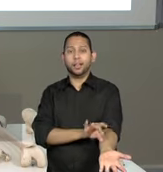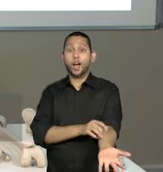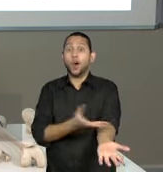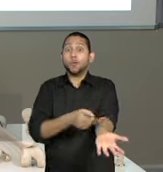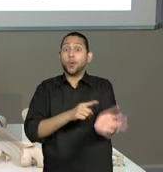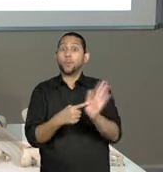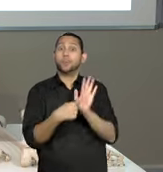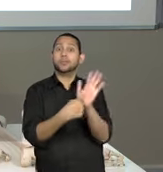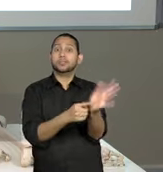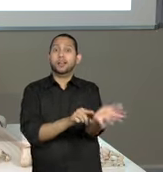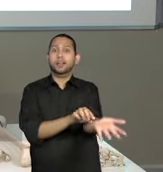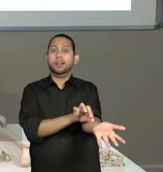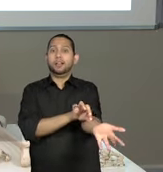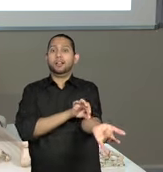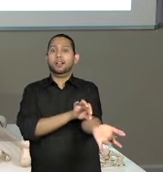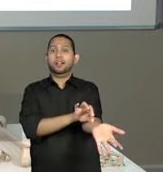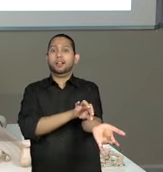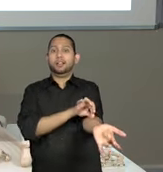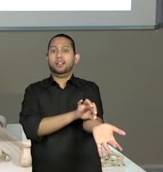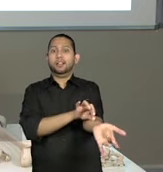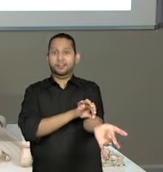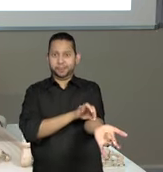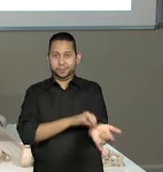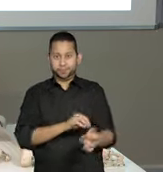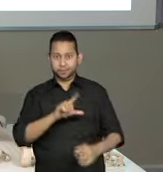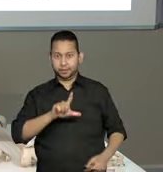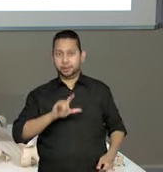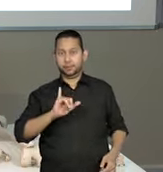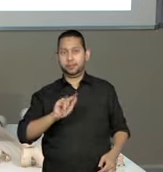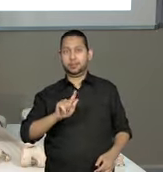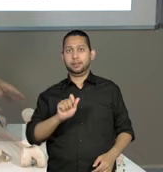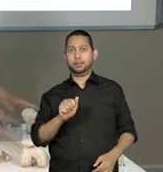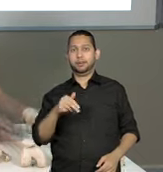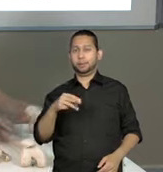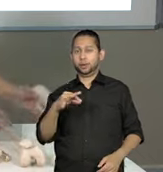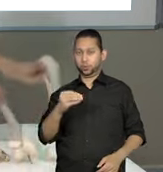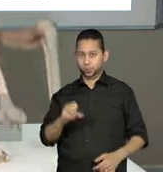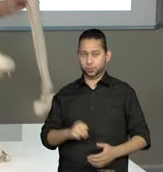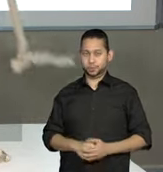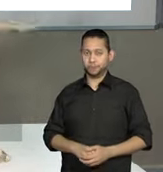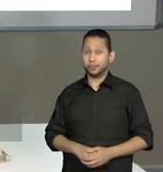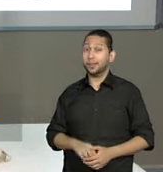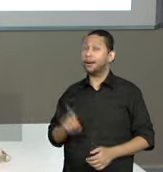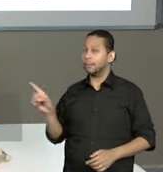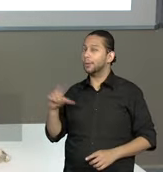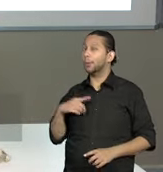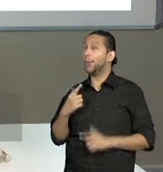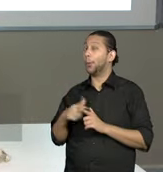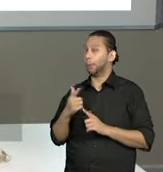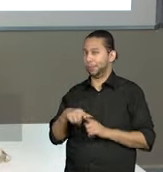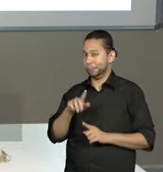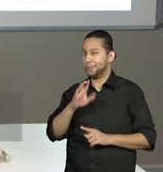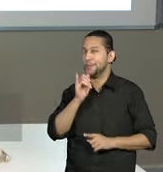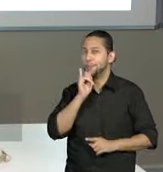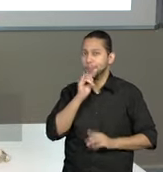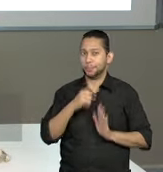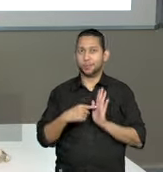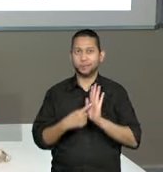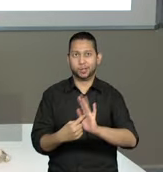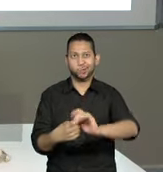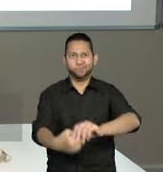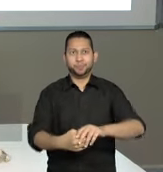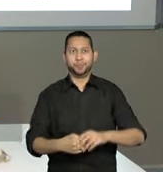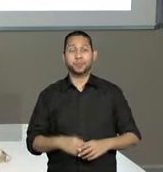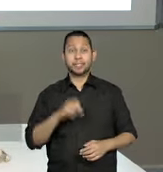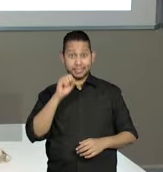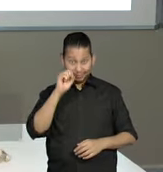que tem um pequeno probleminha. Será que se eu juntar, puser esses